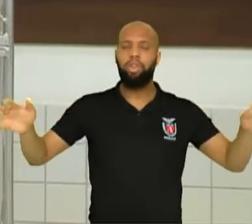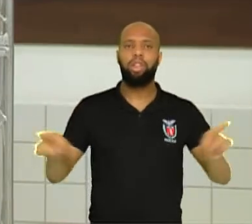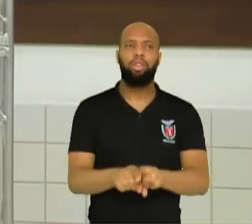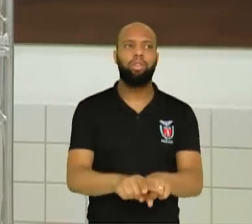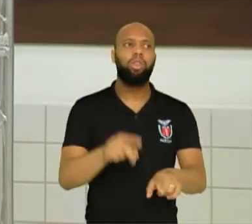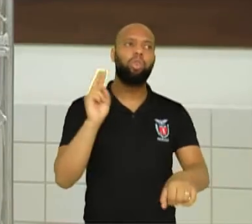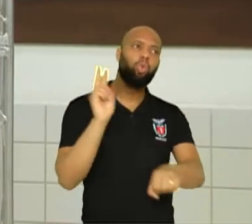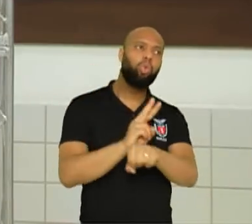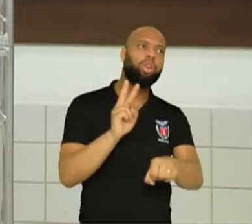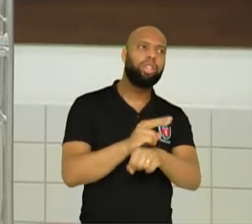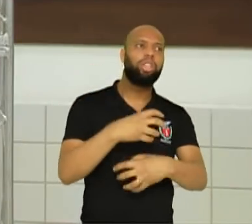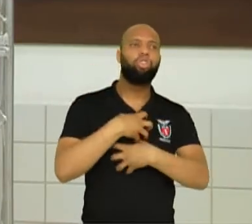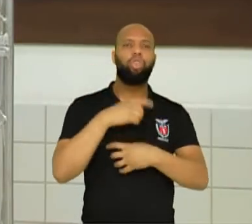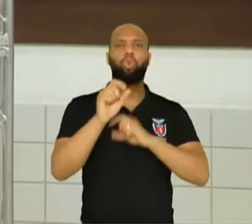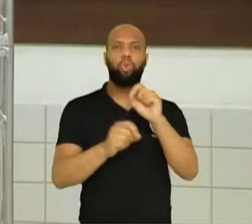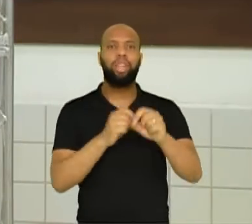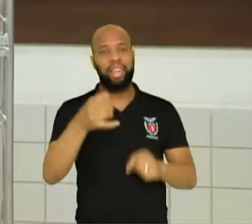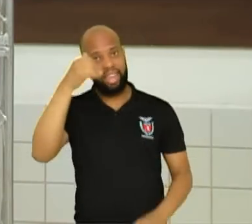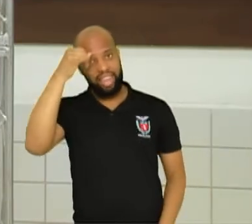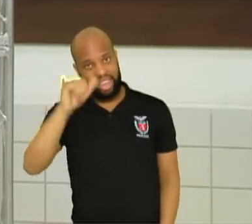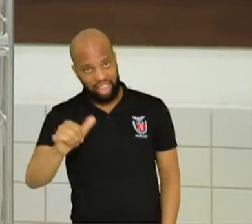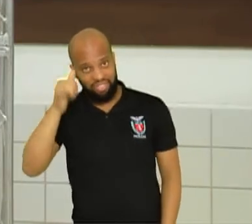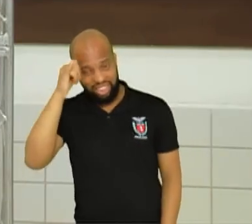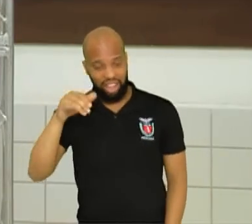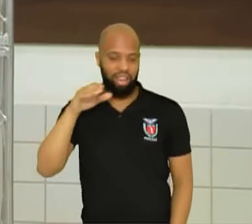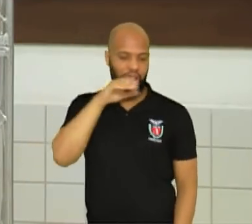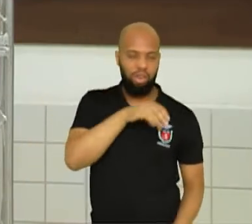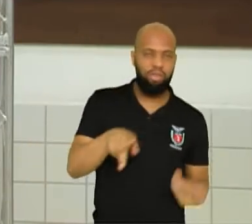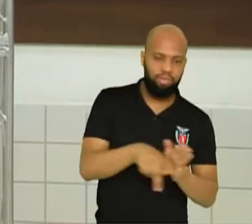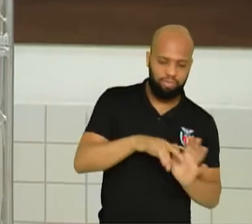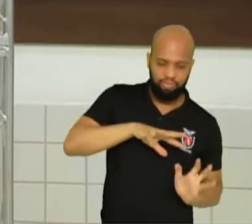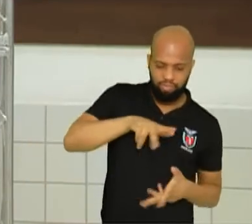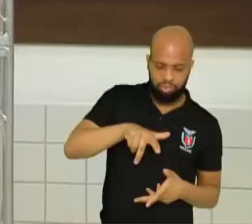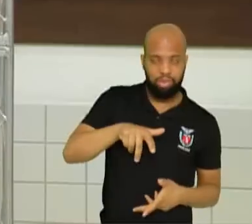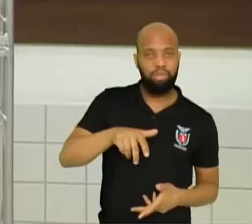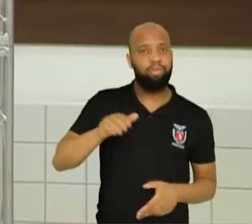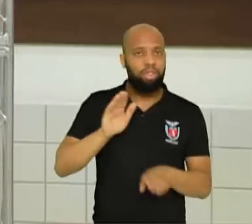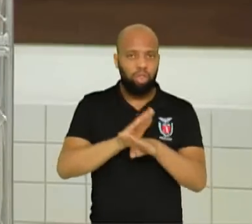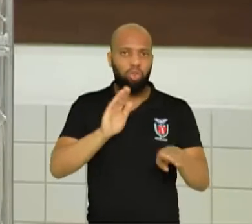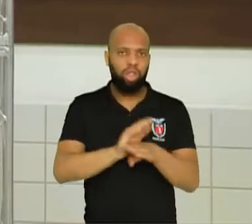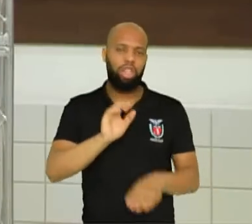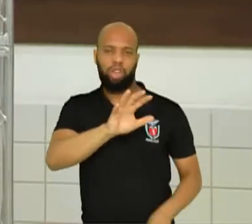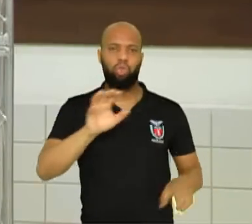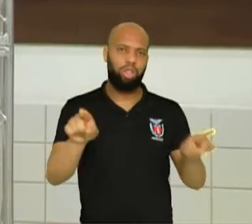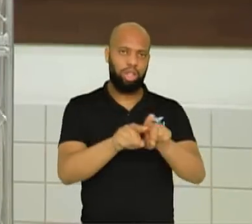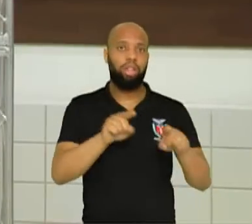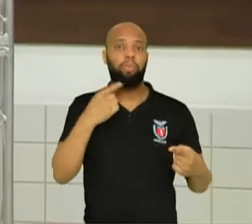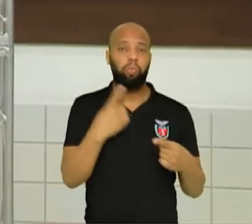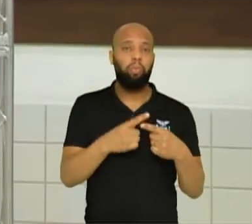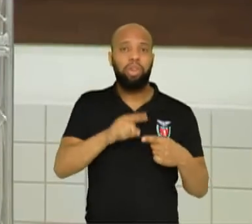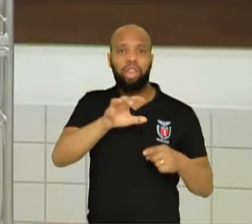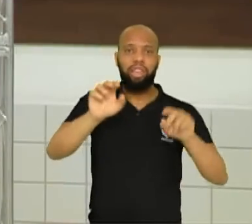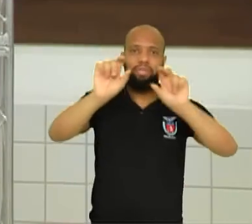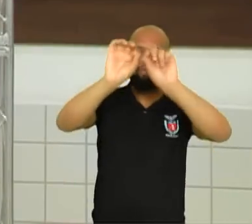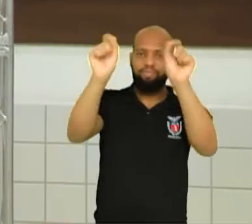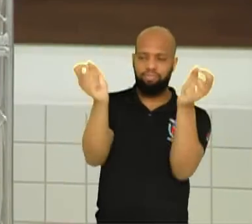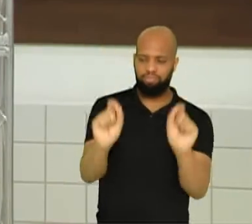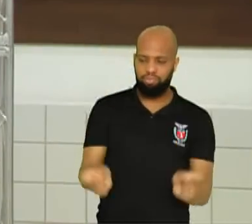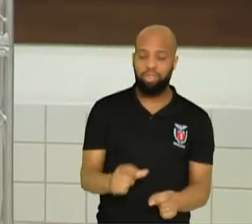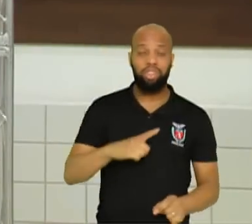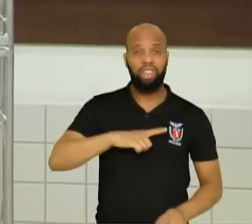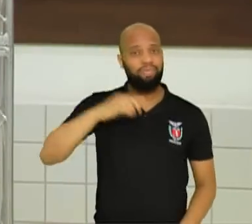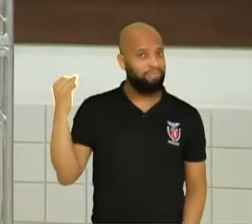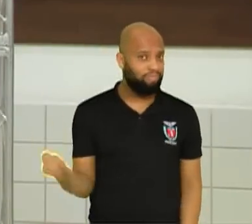pouco melhor do aquecimento global, não ficar emitindo tanto poluente, ajudar nessa questão. Porque esses organismos eles têm uma importância